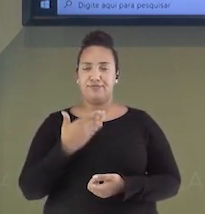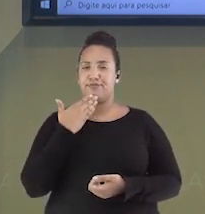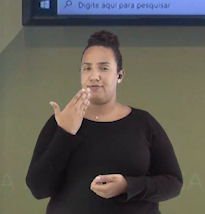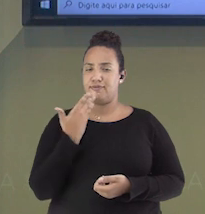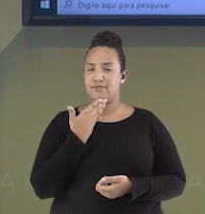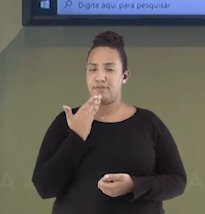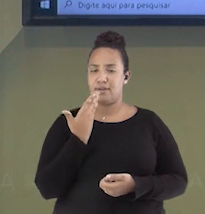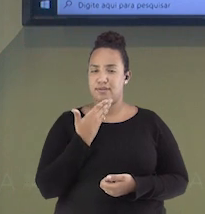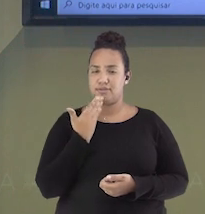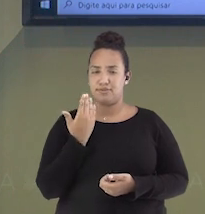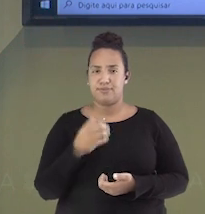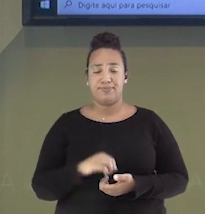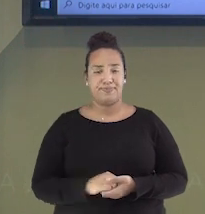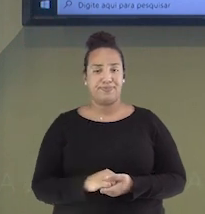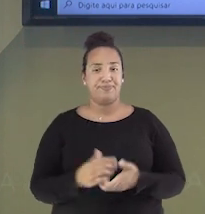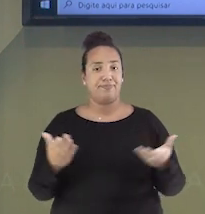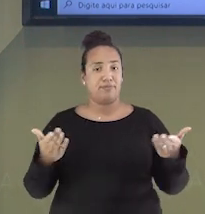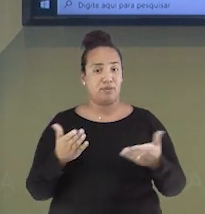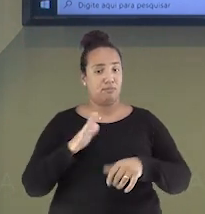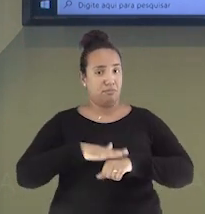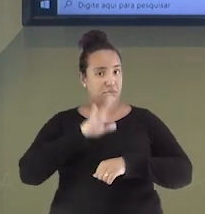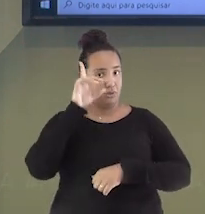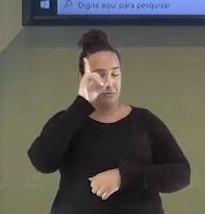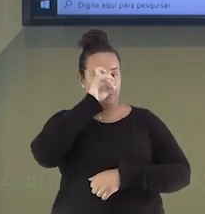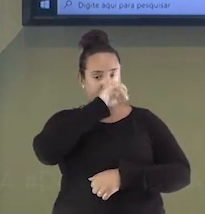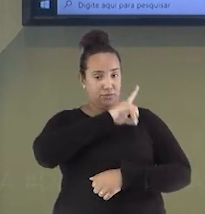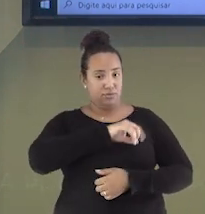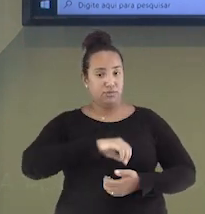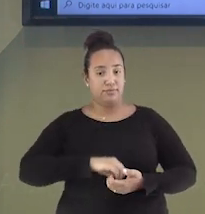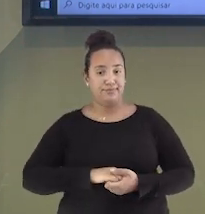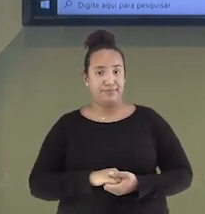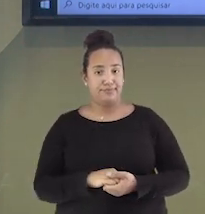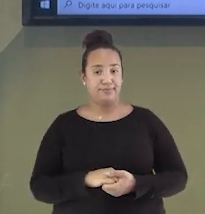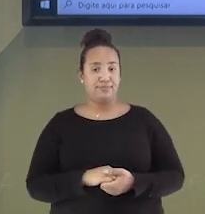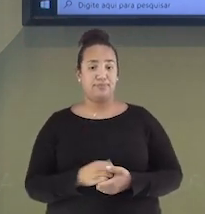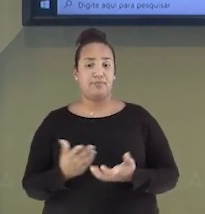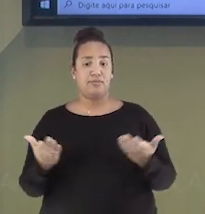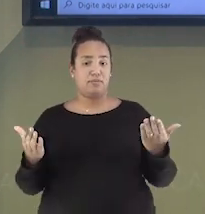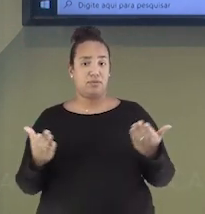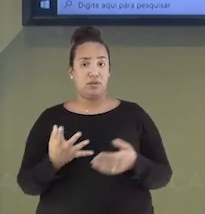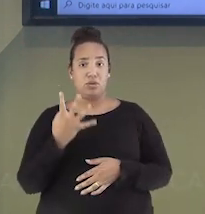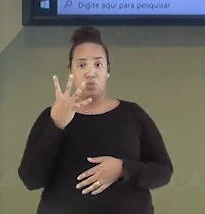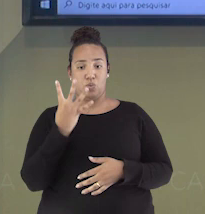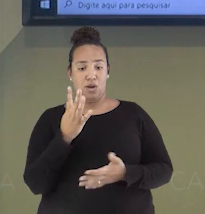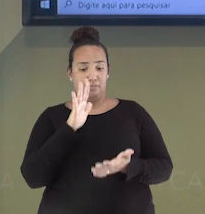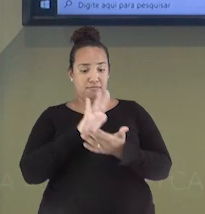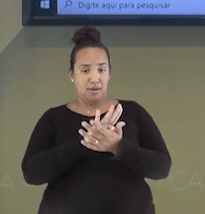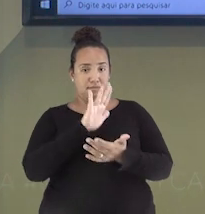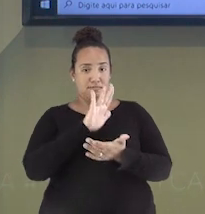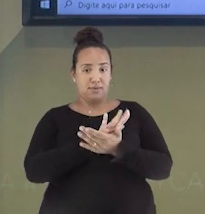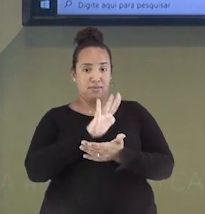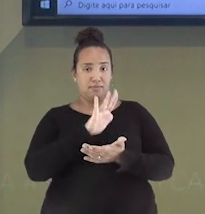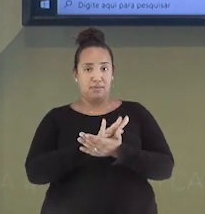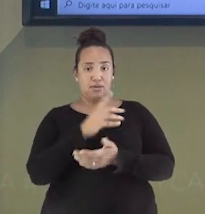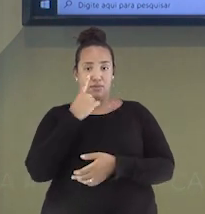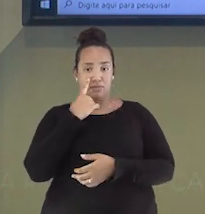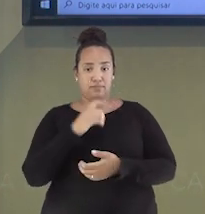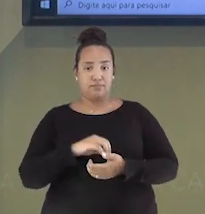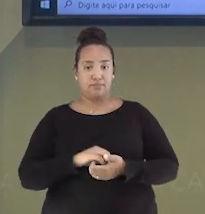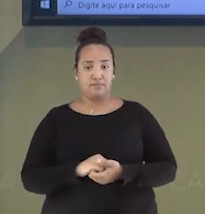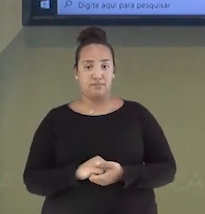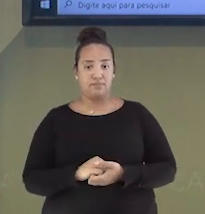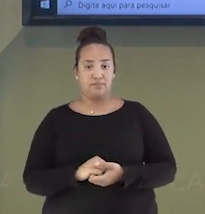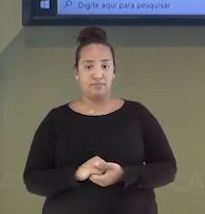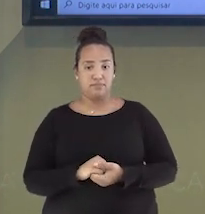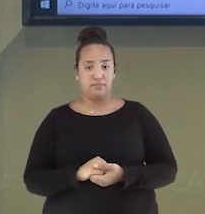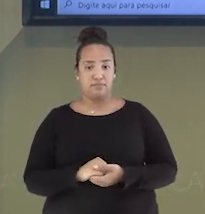ainda tá fácil né Vamos dificultar um pouquinho mais agora vão ser quatro palmos a cada batida